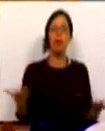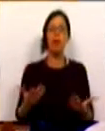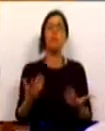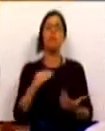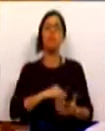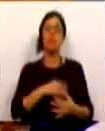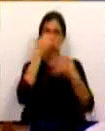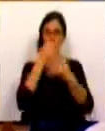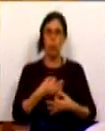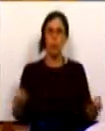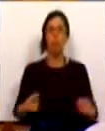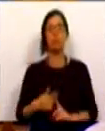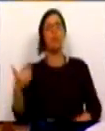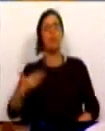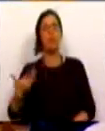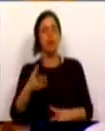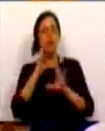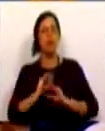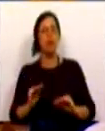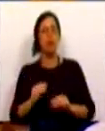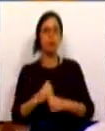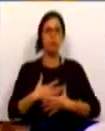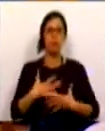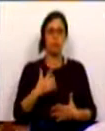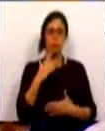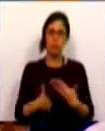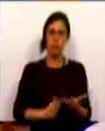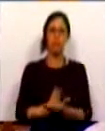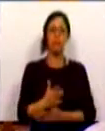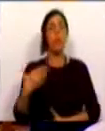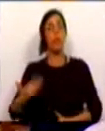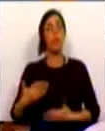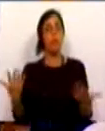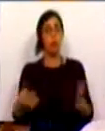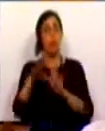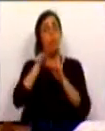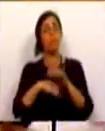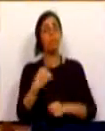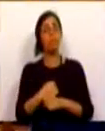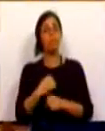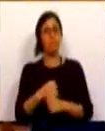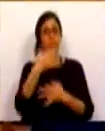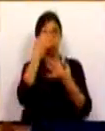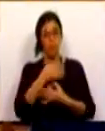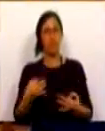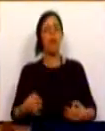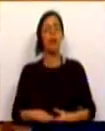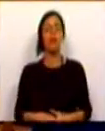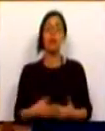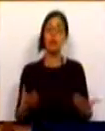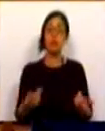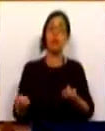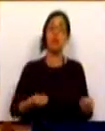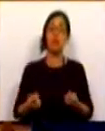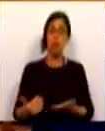retribuição condigna, o direito a uma formação profissional contínua e o direito a condições de trabalho condignas. A